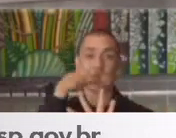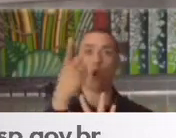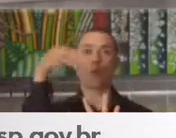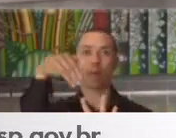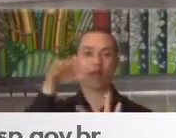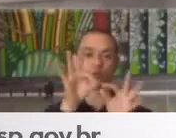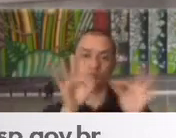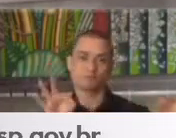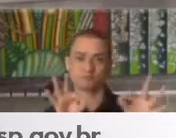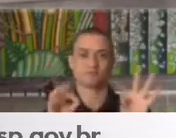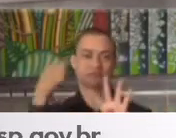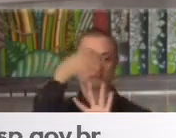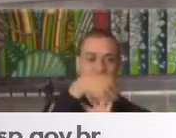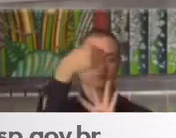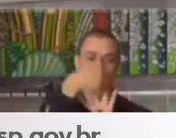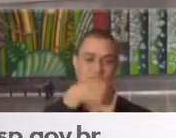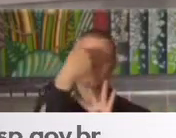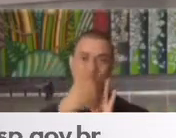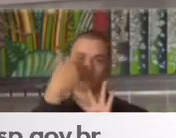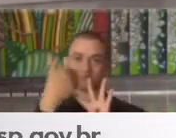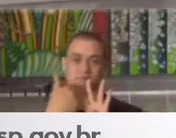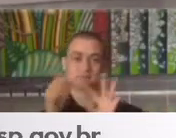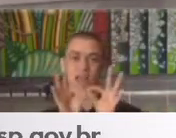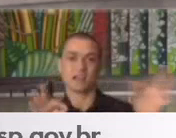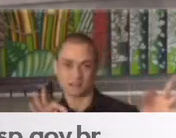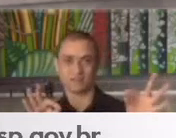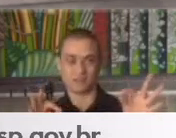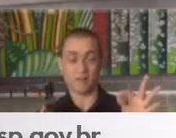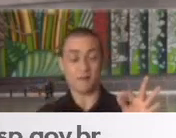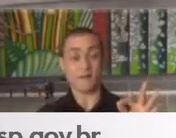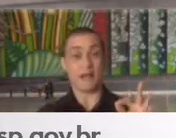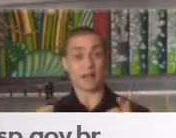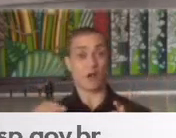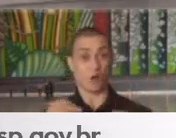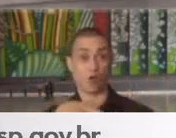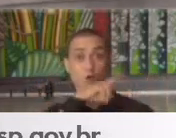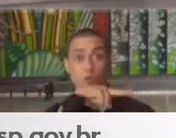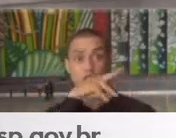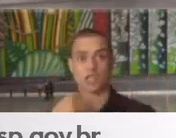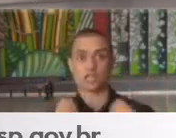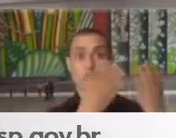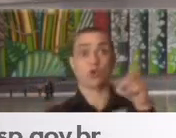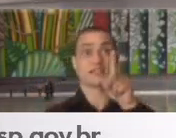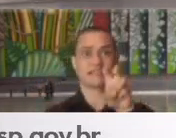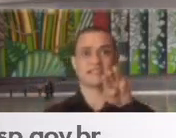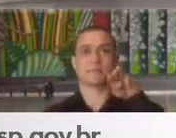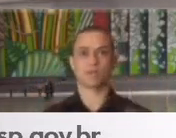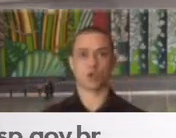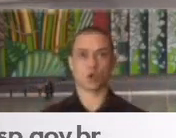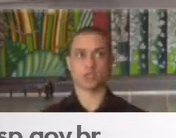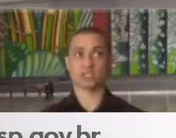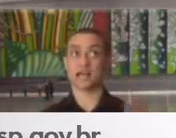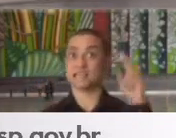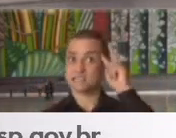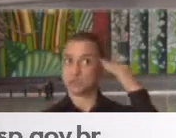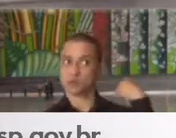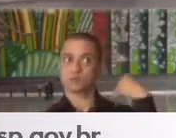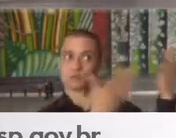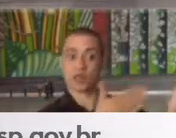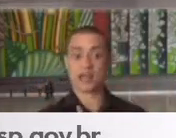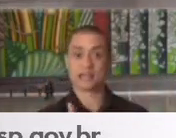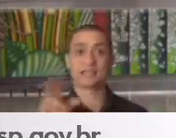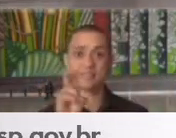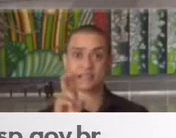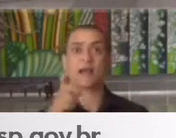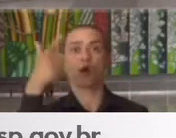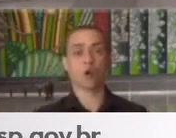O Butantan já entregou ao Ministério 15 milhões na segunda-feira, entregará até quinta-feira mais 23 milhões e